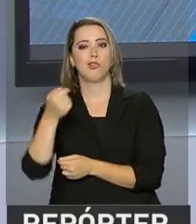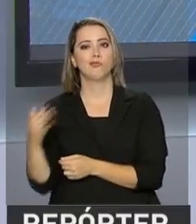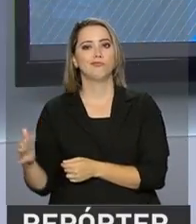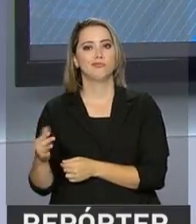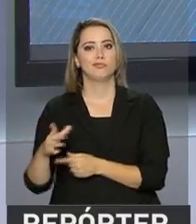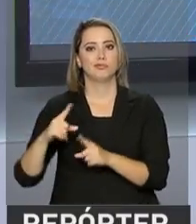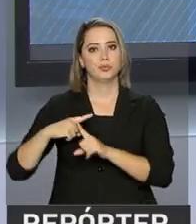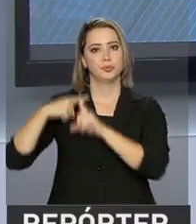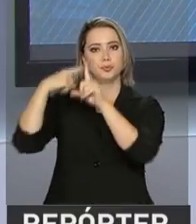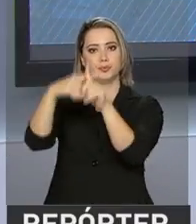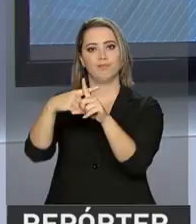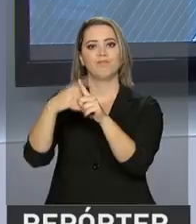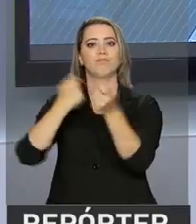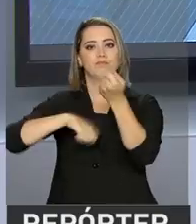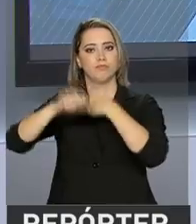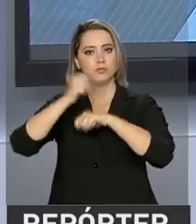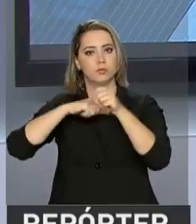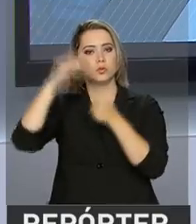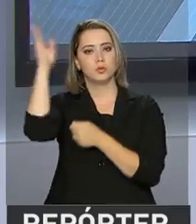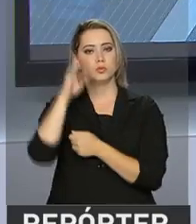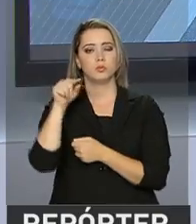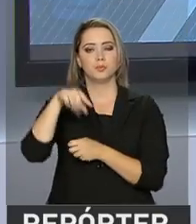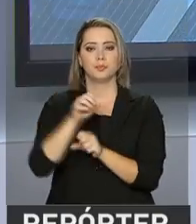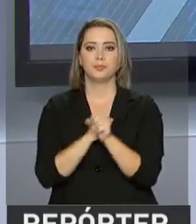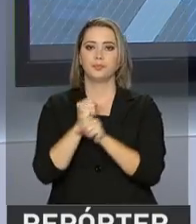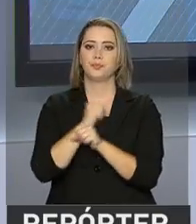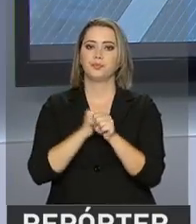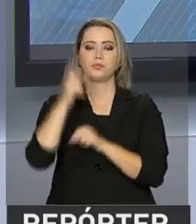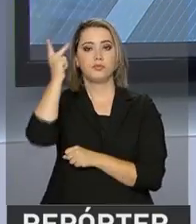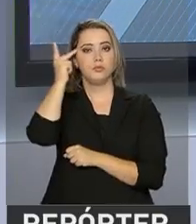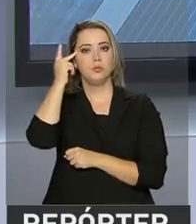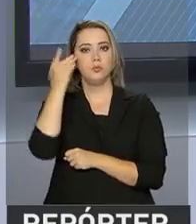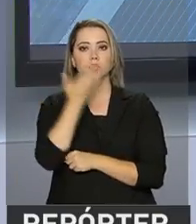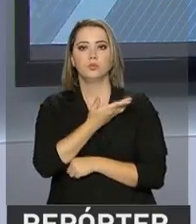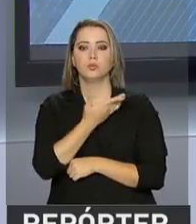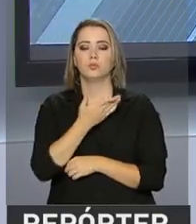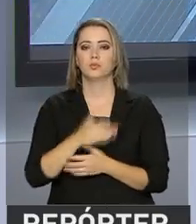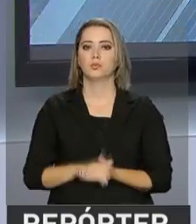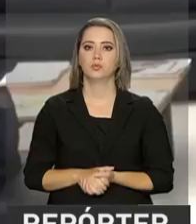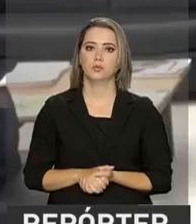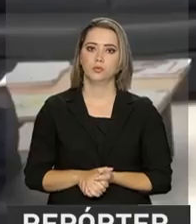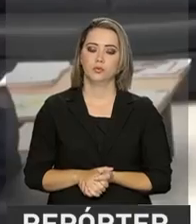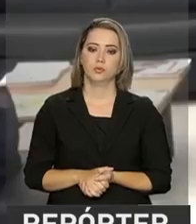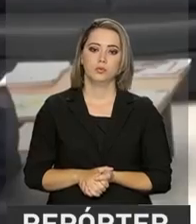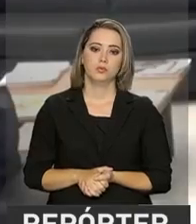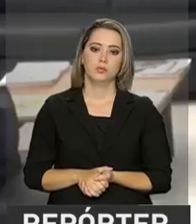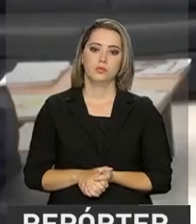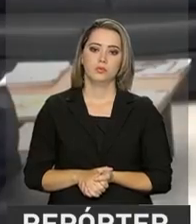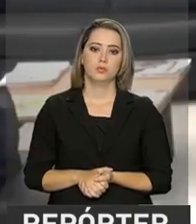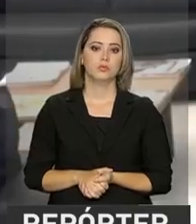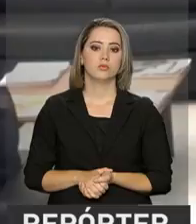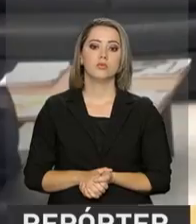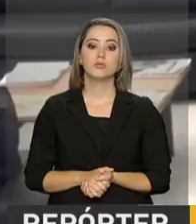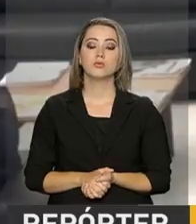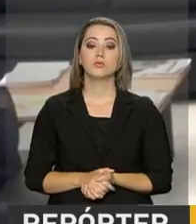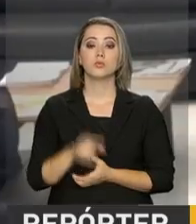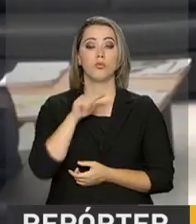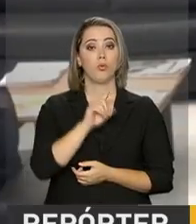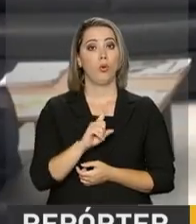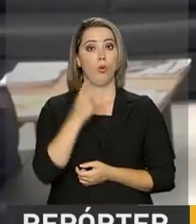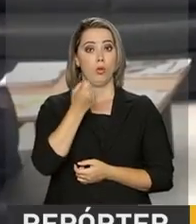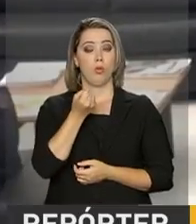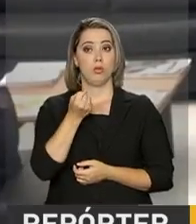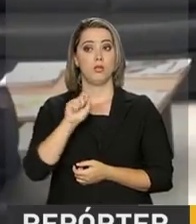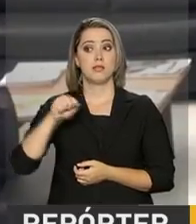ano de são paulo o repórter josé luiz filho traz as informações um desses indicadores é a